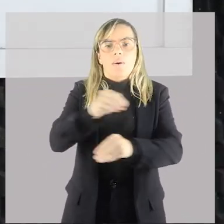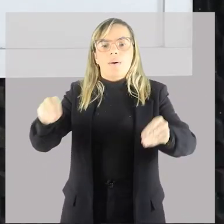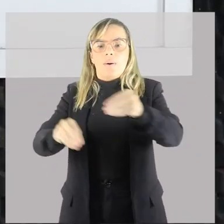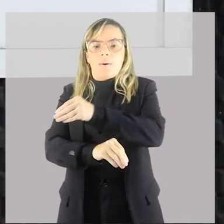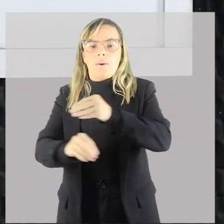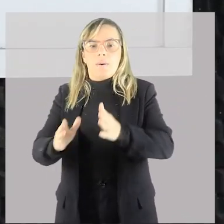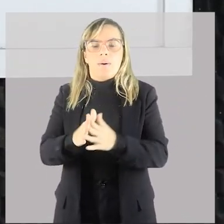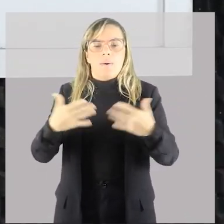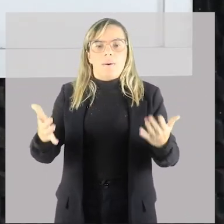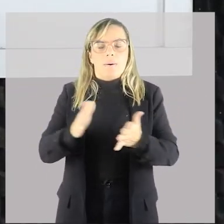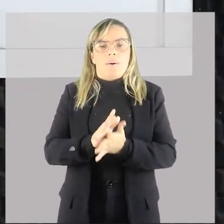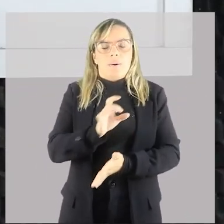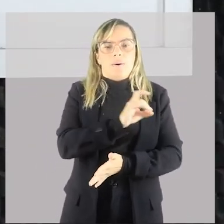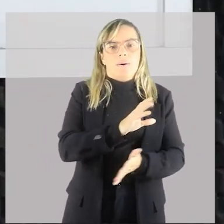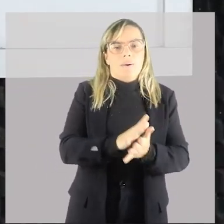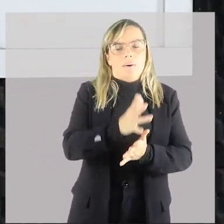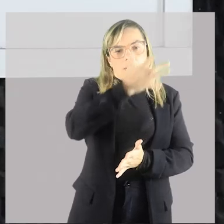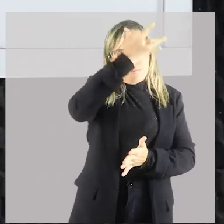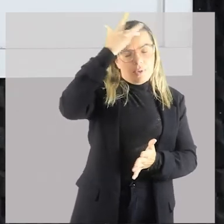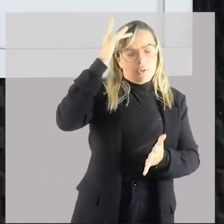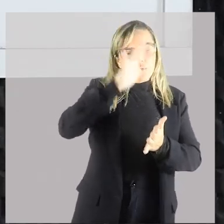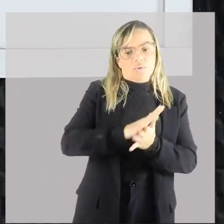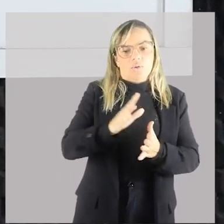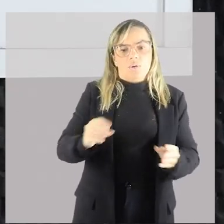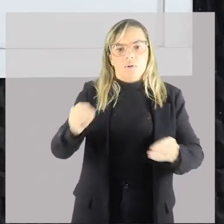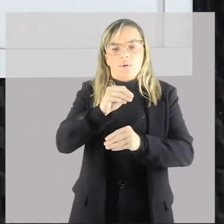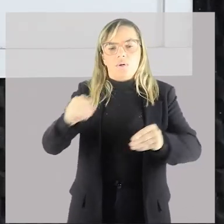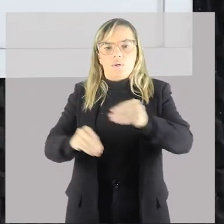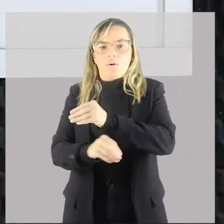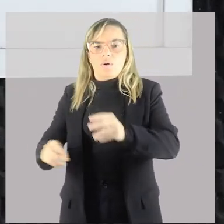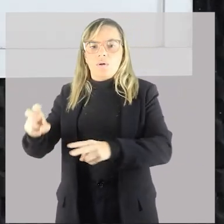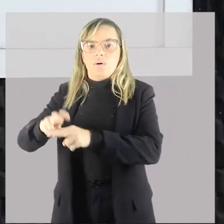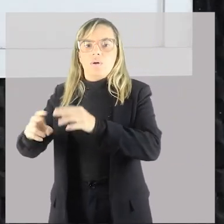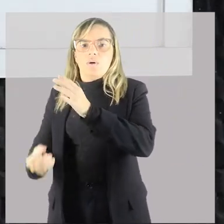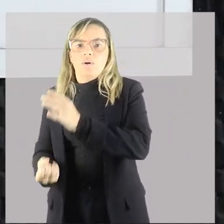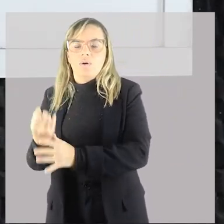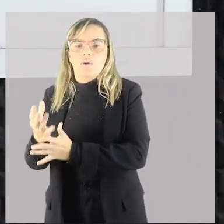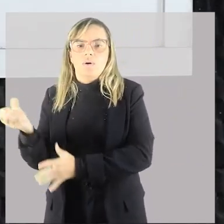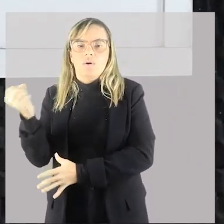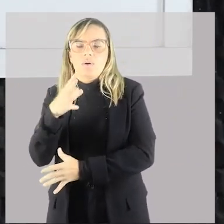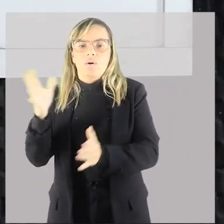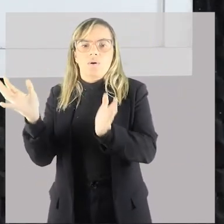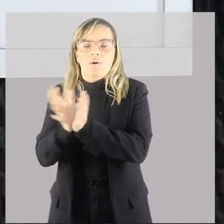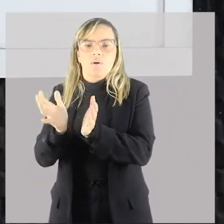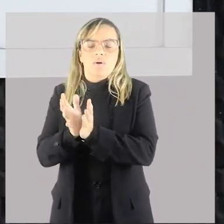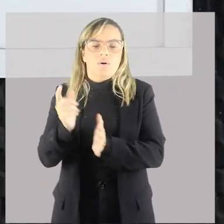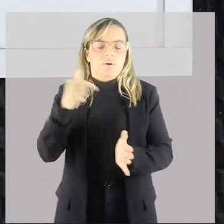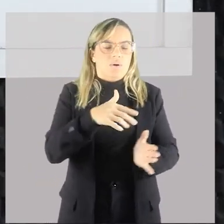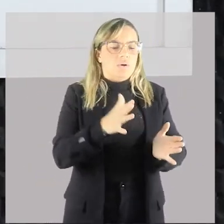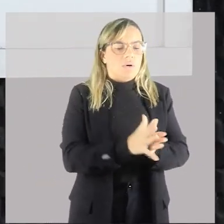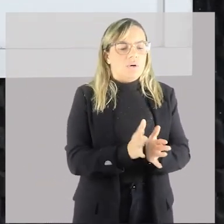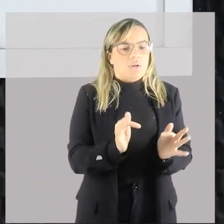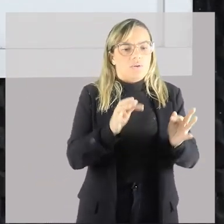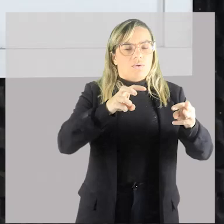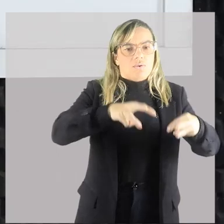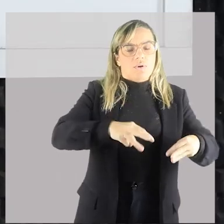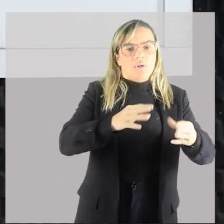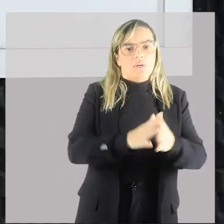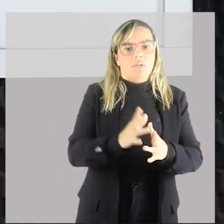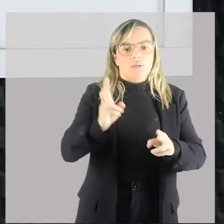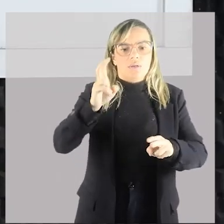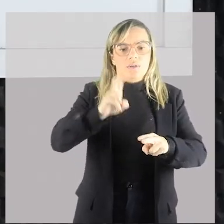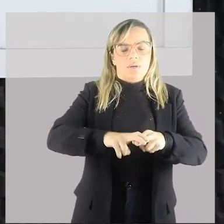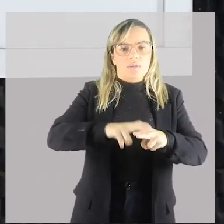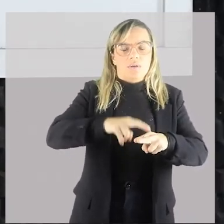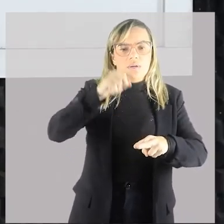elementos. Uma pessoa vai sair de uma cadeira e para outra vai formar um novo grupo, né? Se a pessoa está na última cadeira e passa para a penúltima,